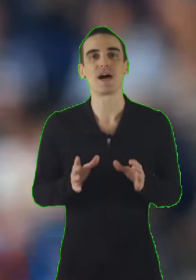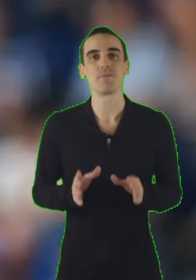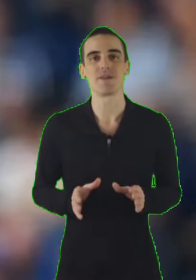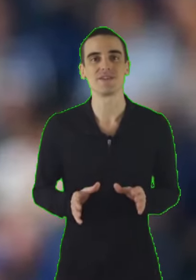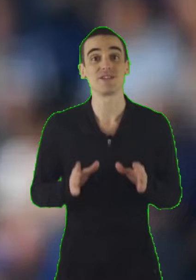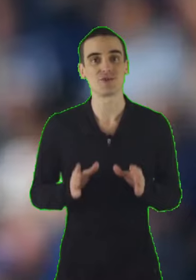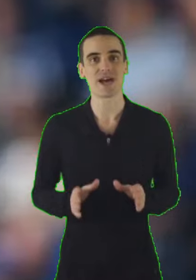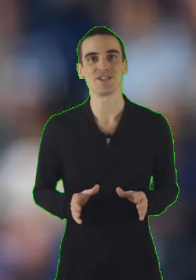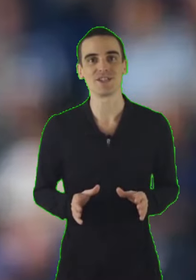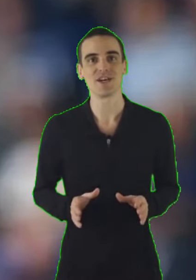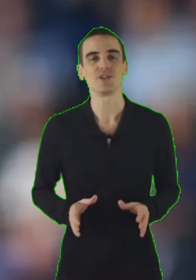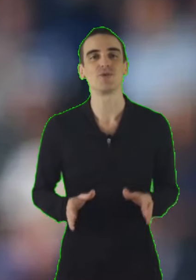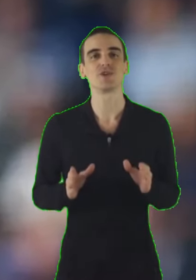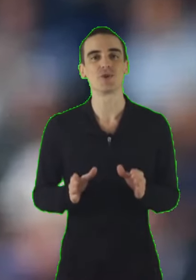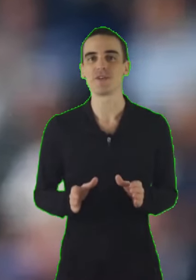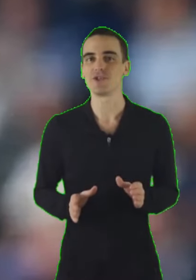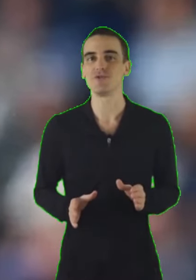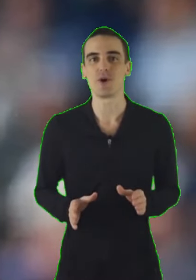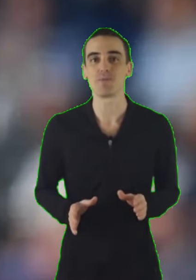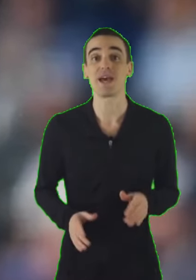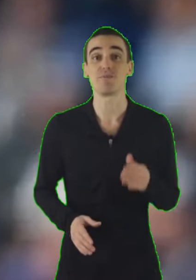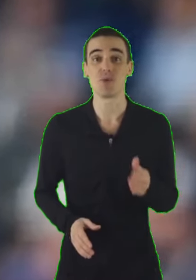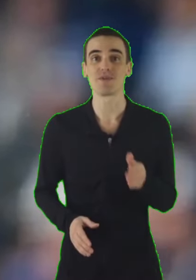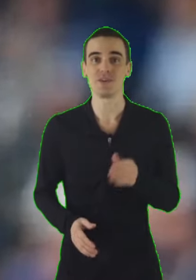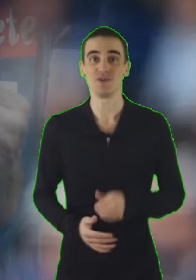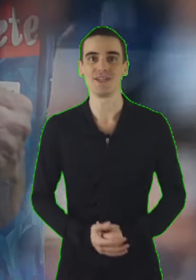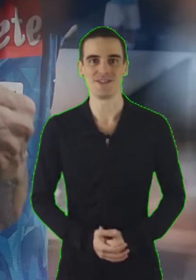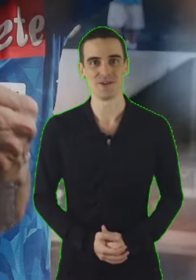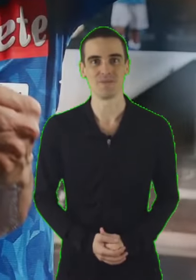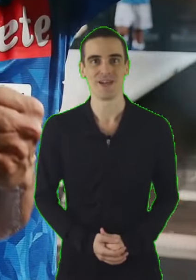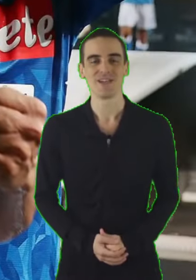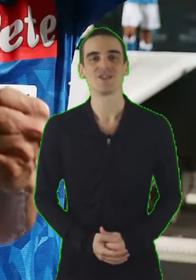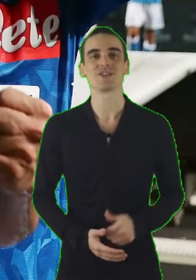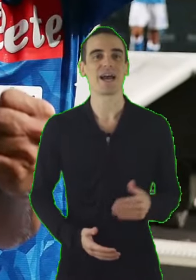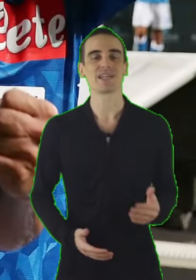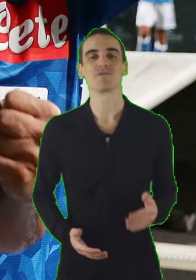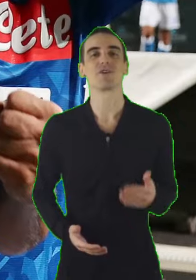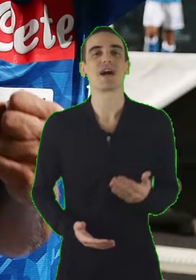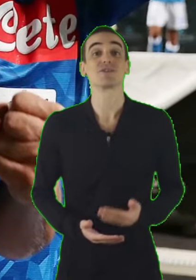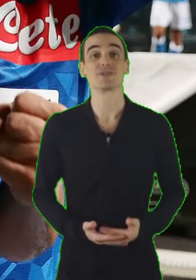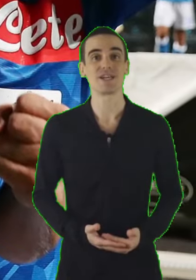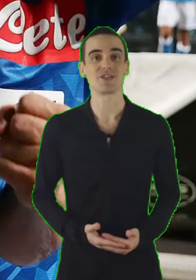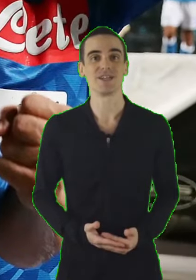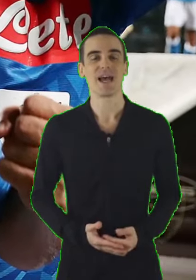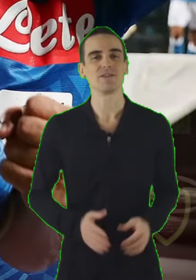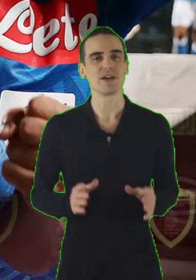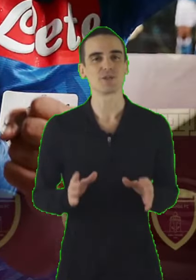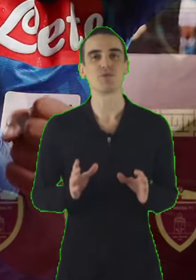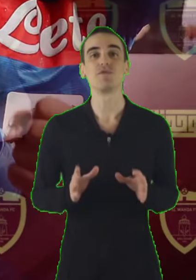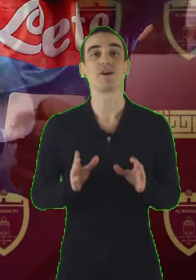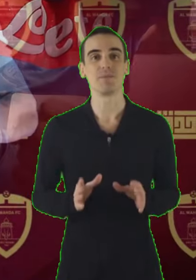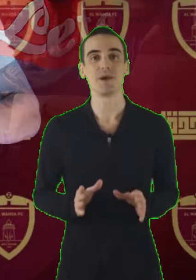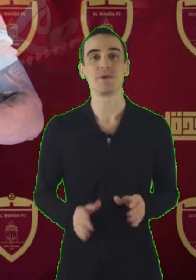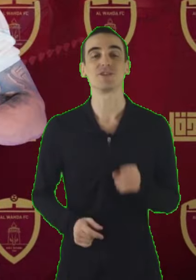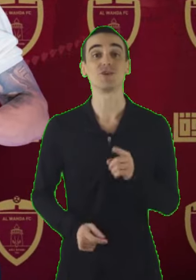da SAF considera que o meio-campo precisa ser reforçado e Alan é bem avaliado porque pode atuar como primeiro e segundo volante. Inicialmente, a avaliação